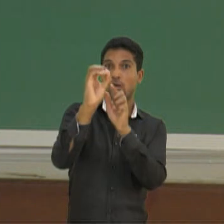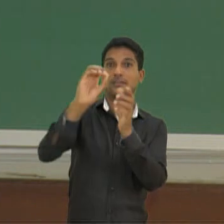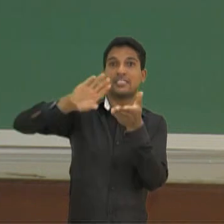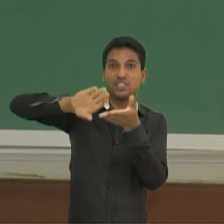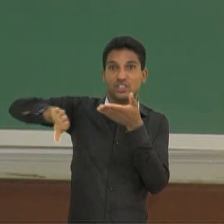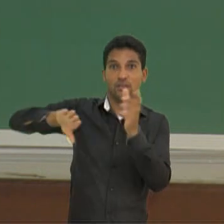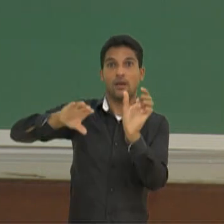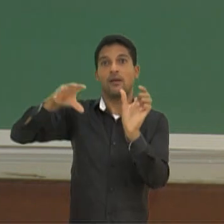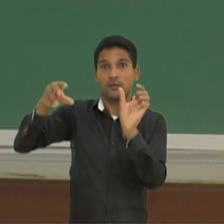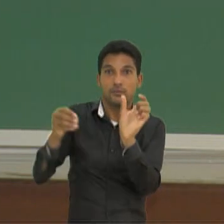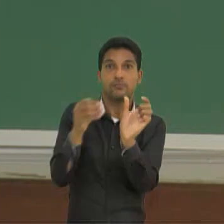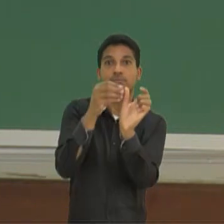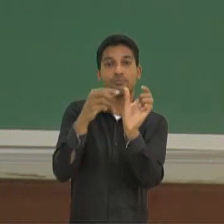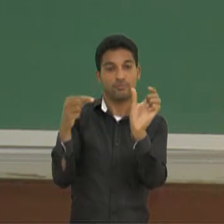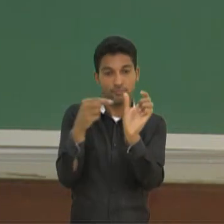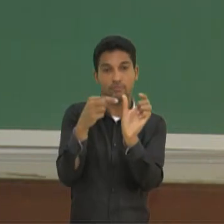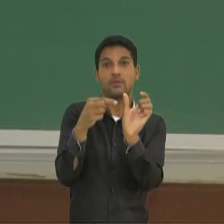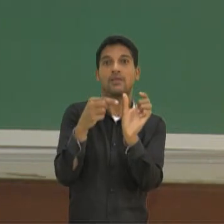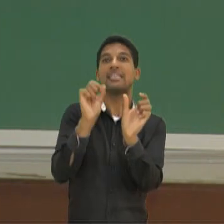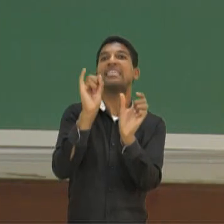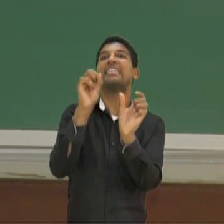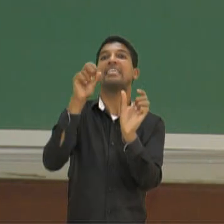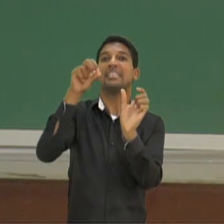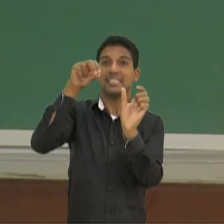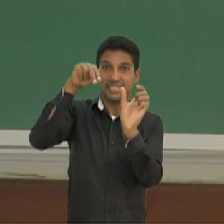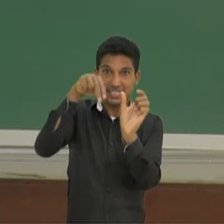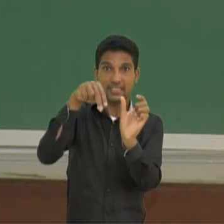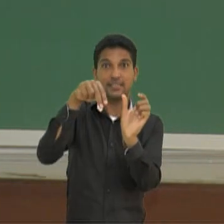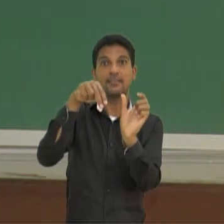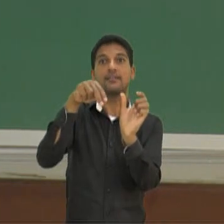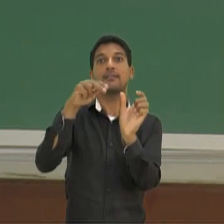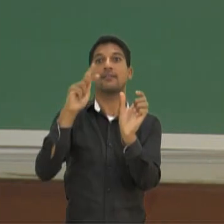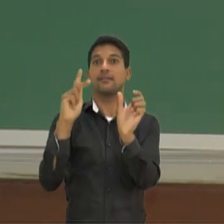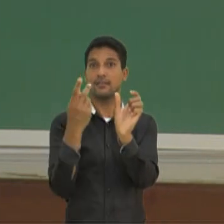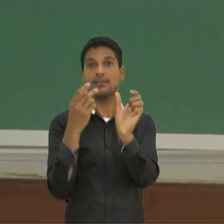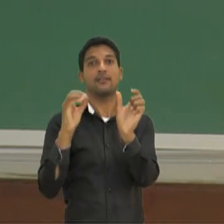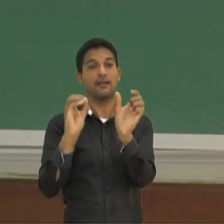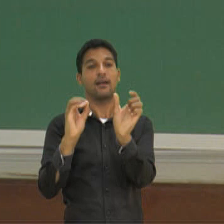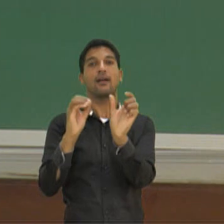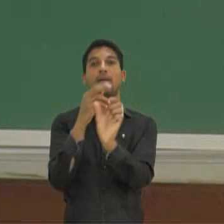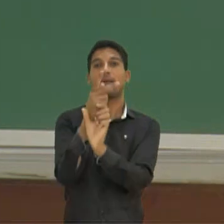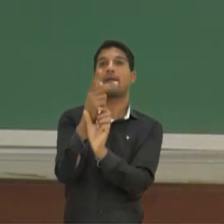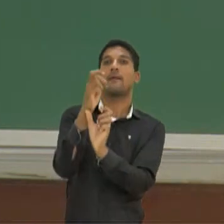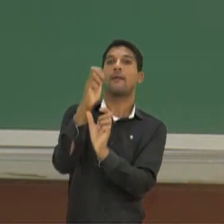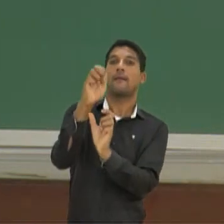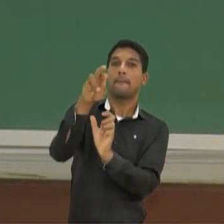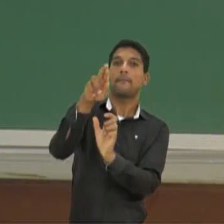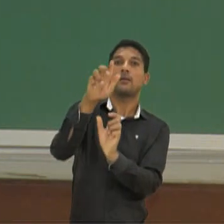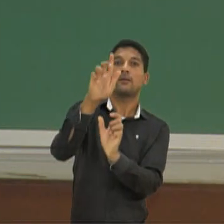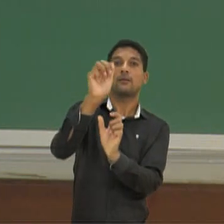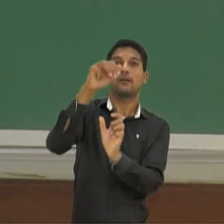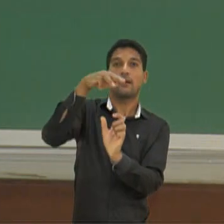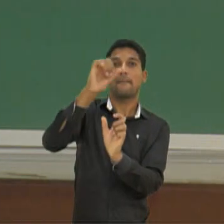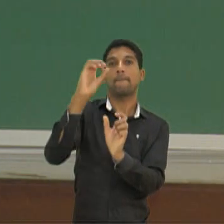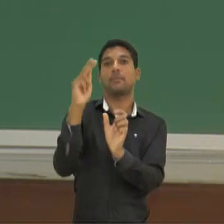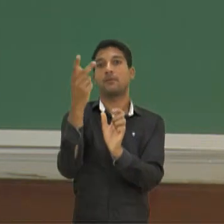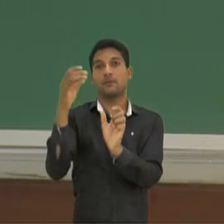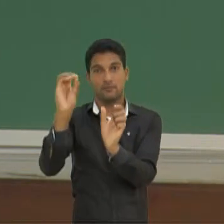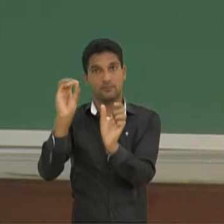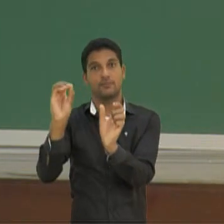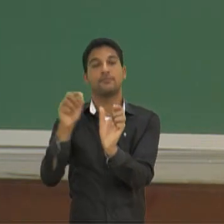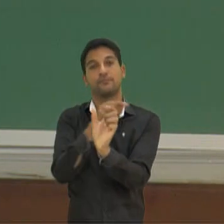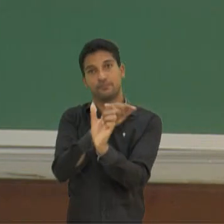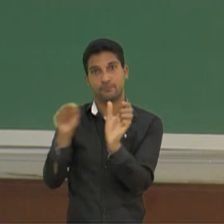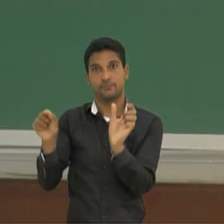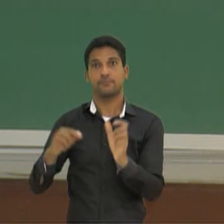e acrescido o sufixo inho, constituindo aí uma derivação sufixal, também acertou, ok? Vamos agora